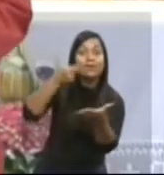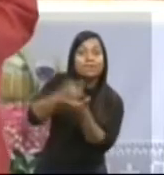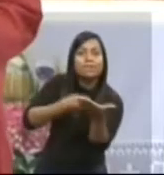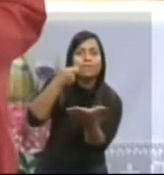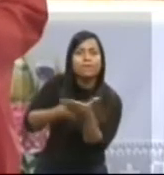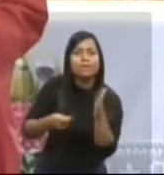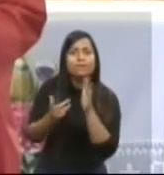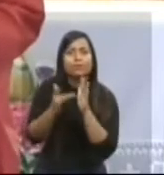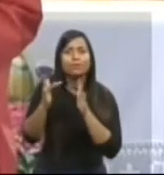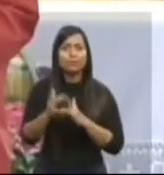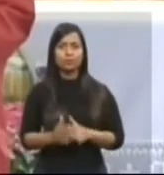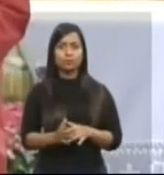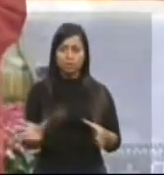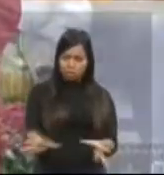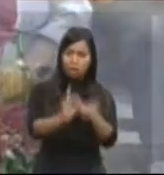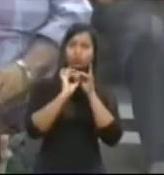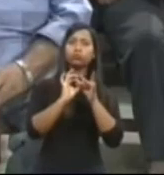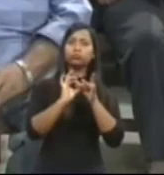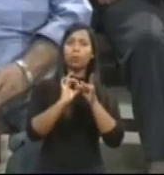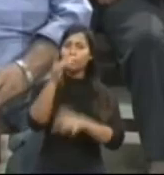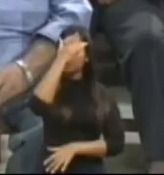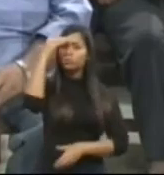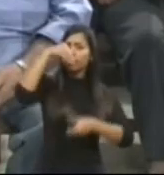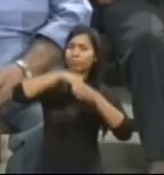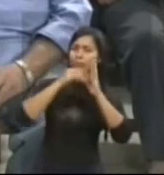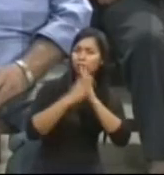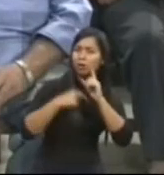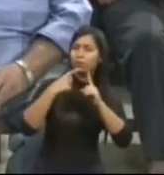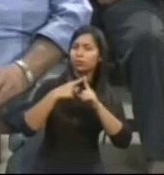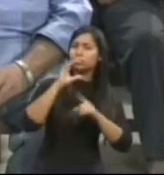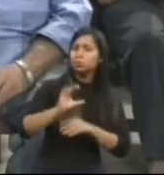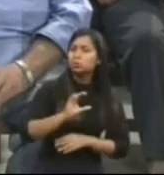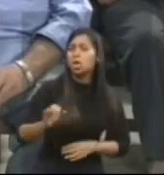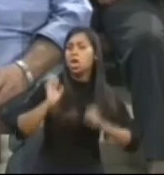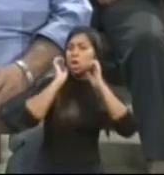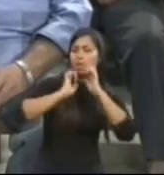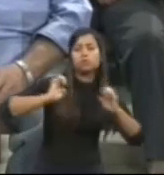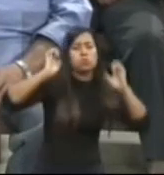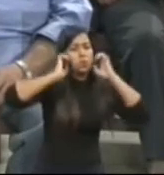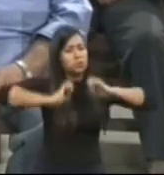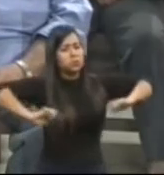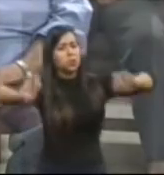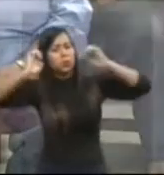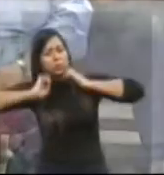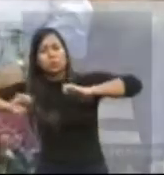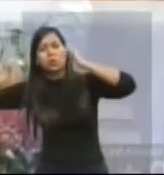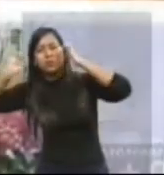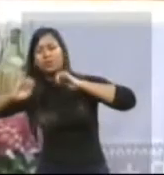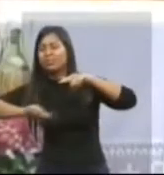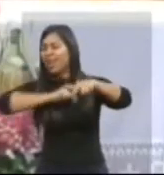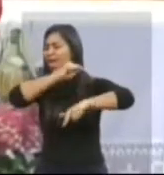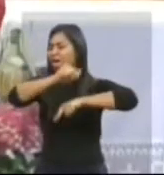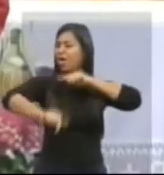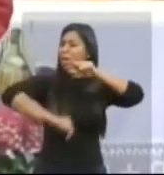passou a ser membro apostólico ativo, que mais evangelizou, mais trabalhou do que os